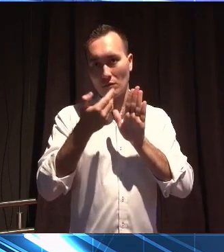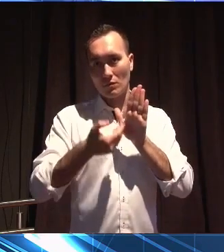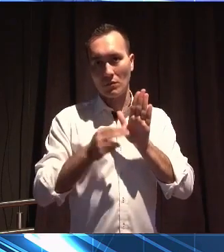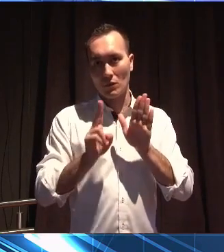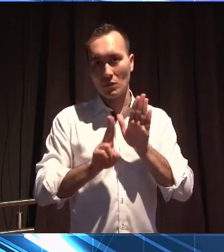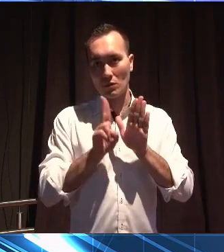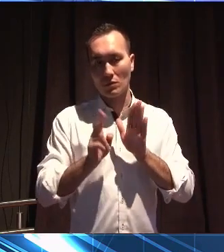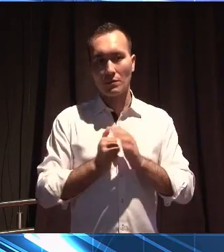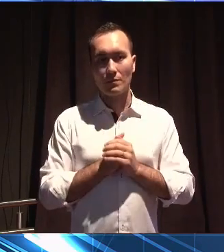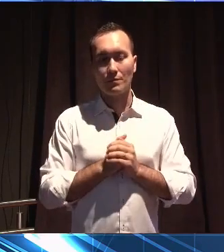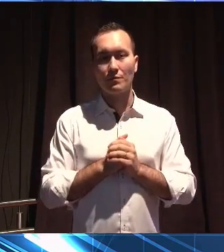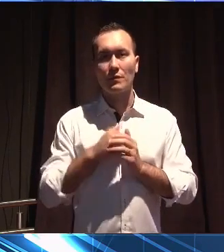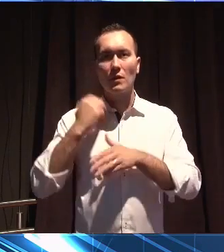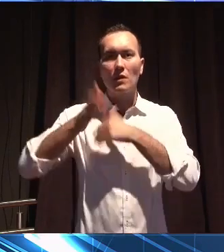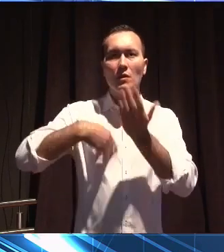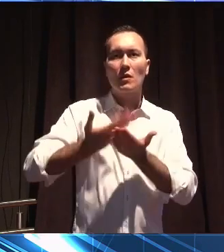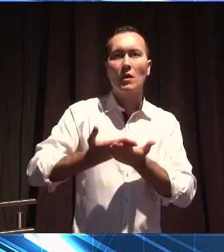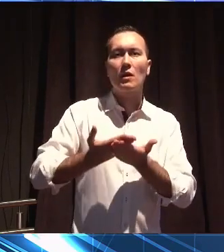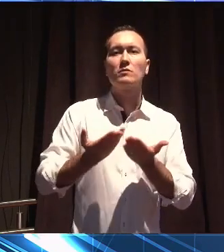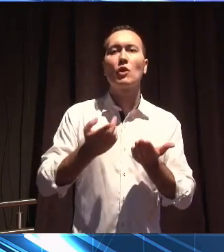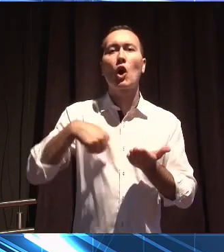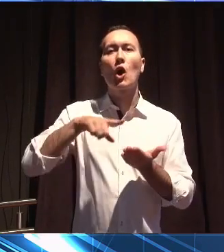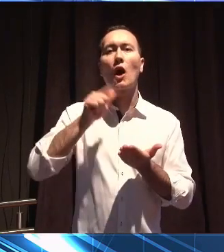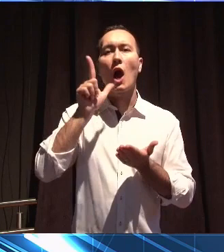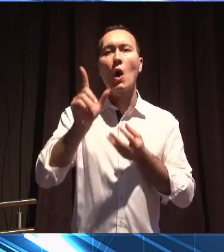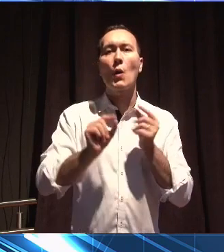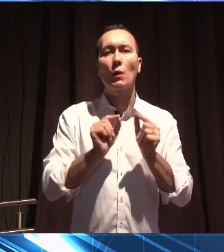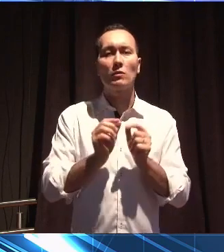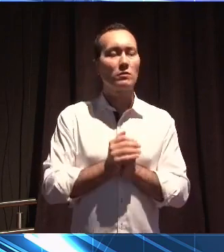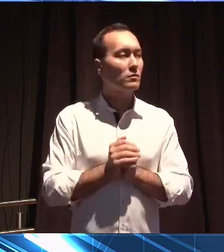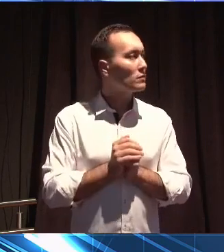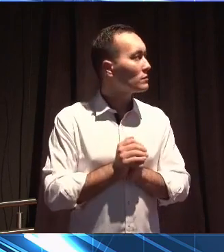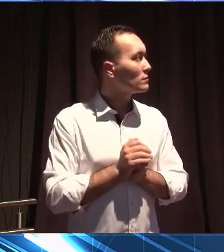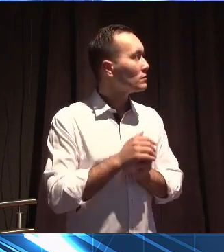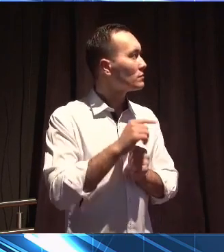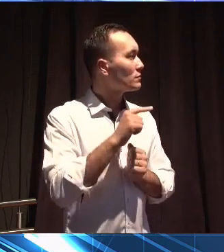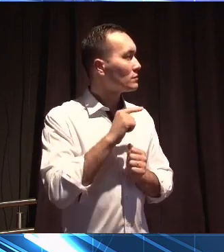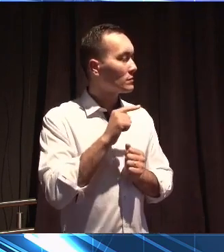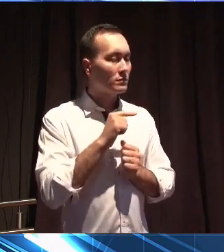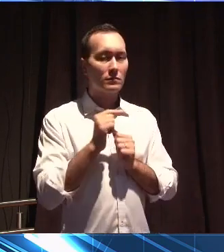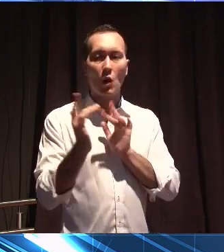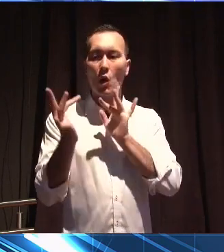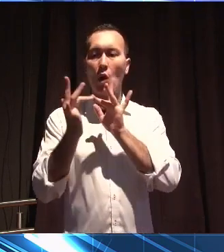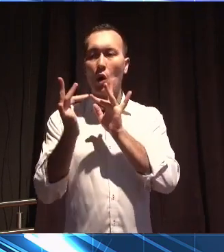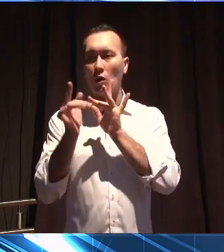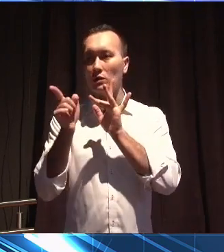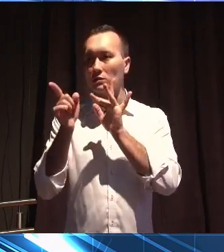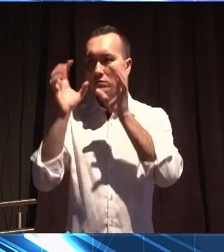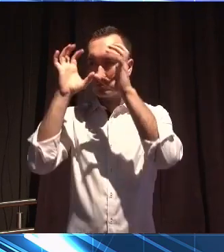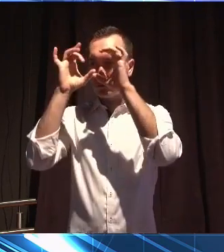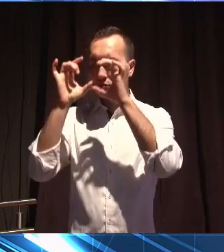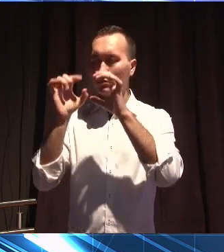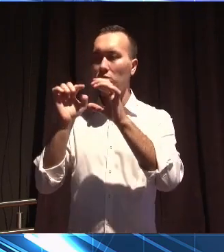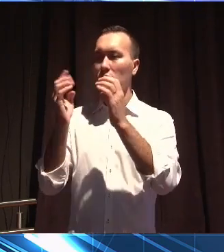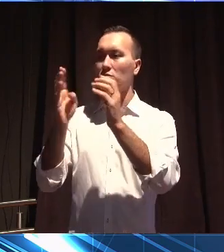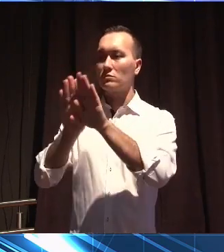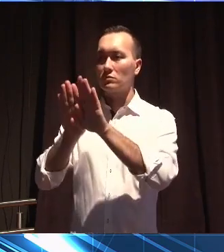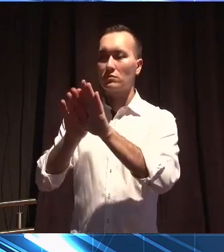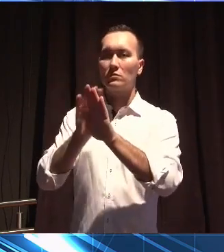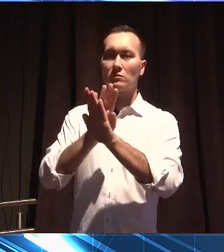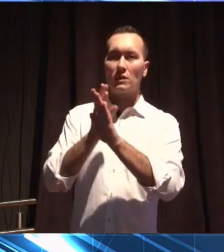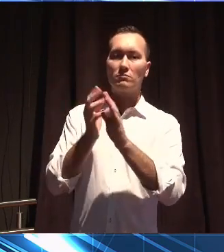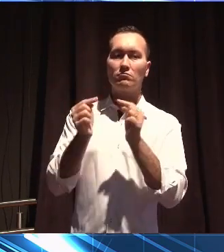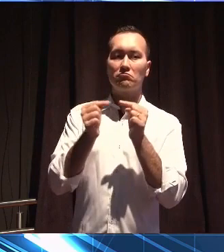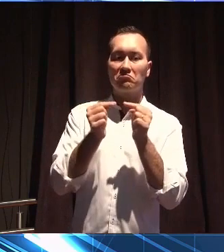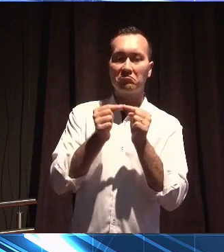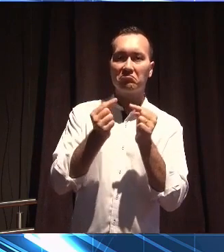Até aqui, o que a gente parece? Que o contato com o cérebro é algo fechado, em ambiente controlado, muito ligado a questões médicas, questões